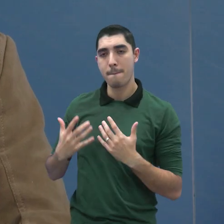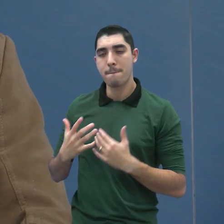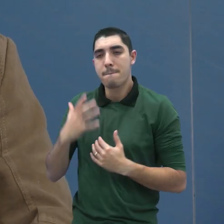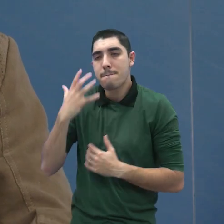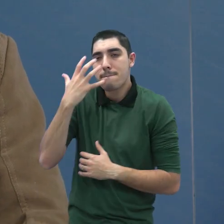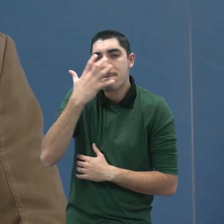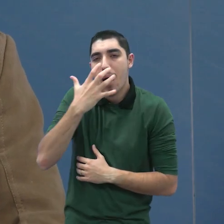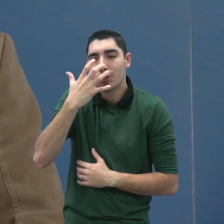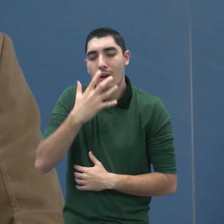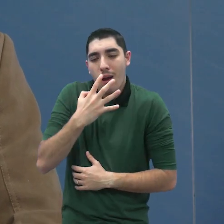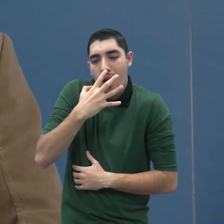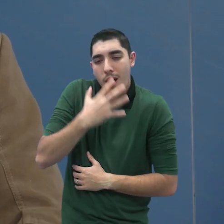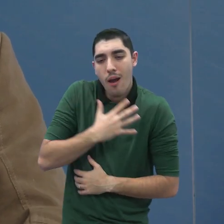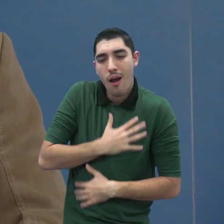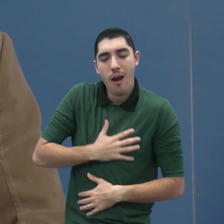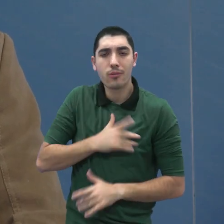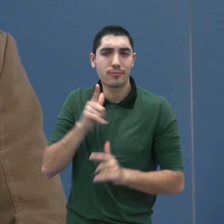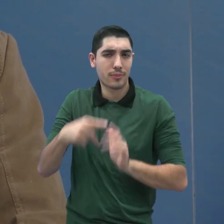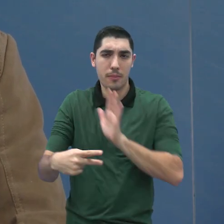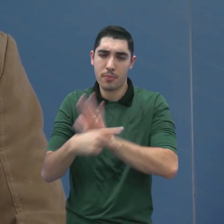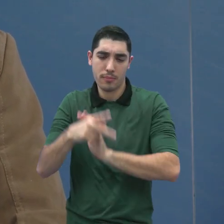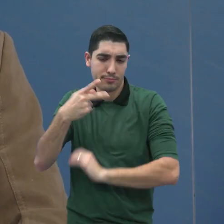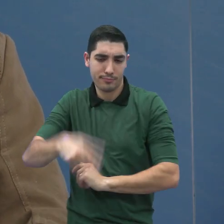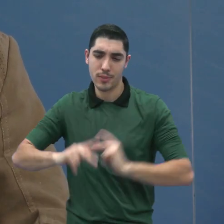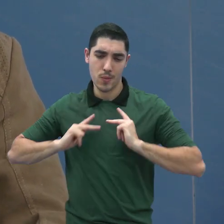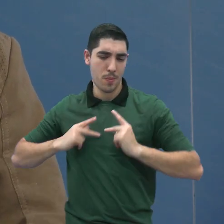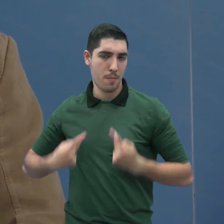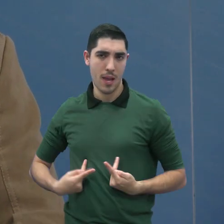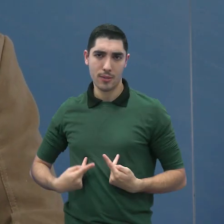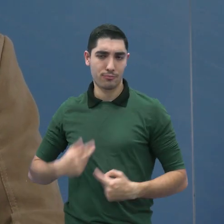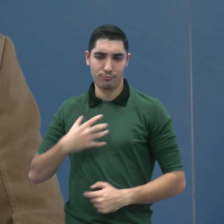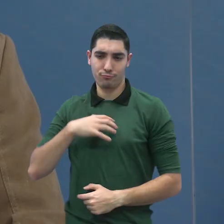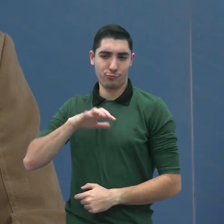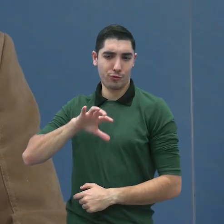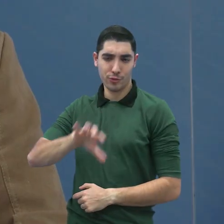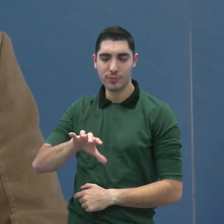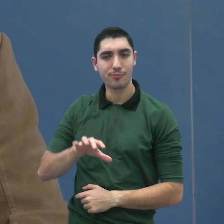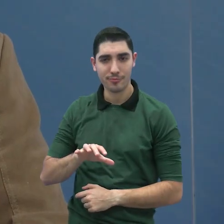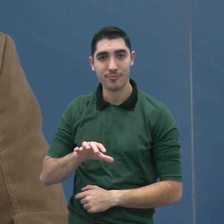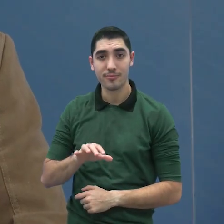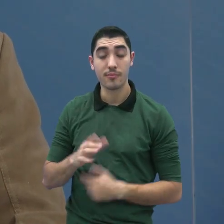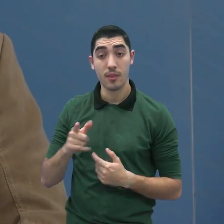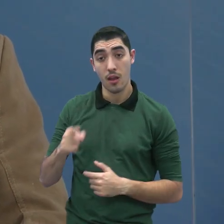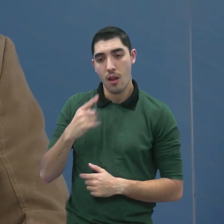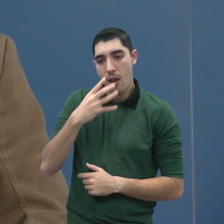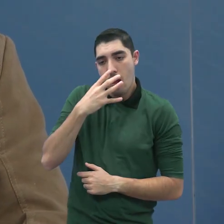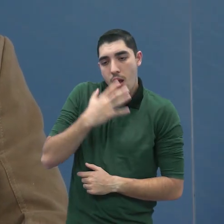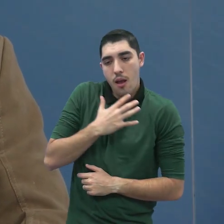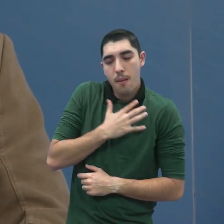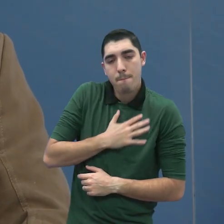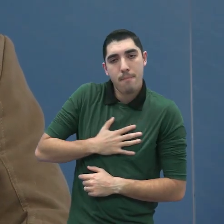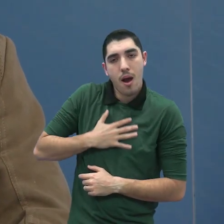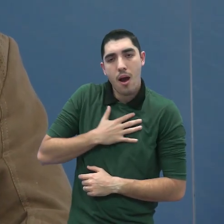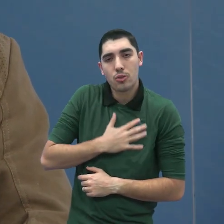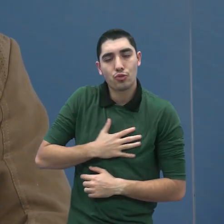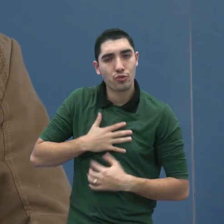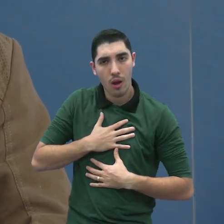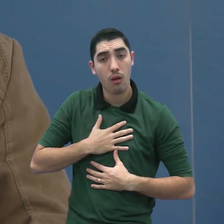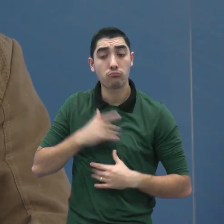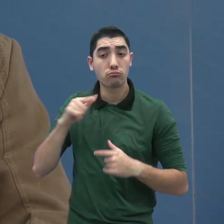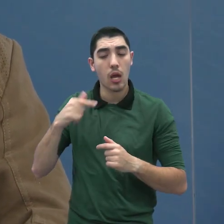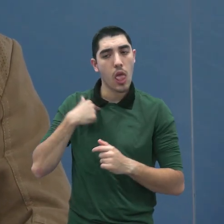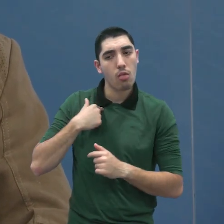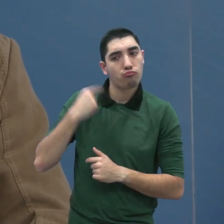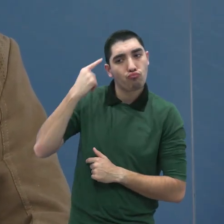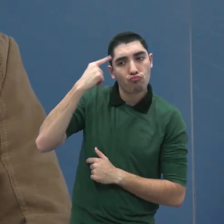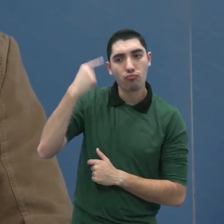humano, é natural nosso, né? Não tem como vivermos sem ter uma paixão. Então, paixão é muito aquilo que a gente direciona para fazer algo, é